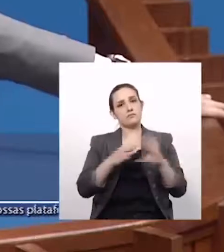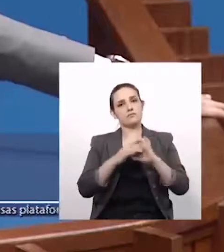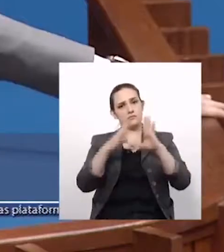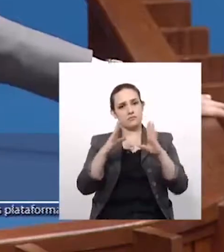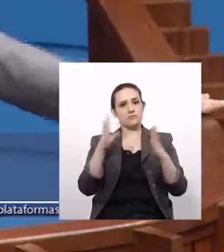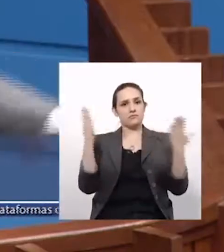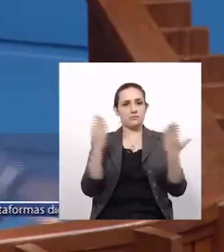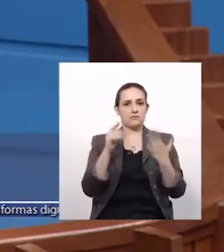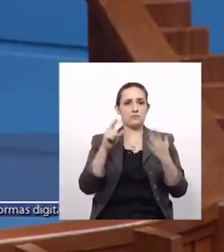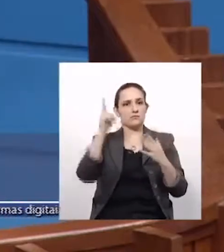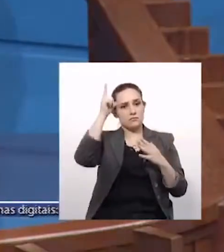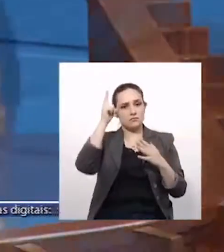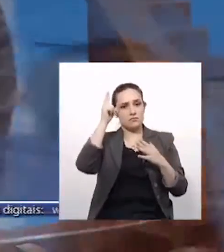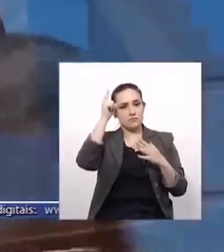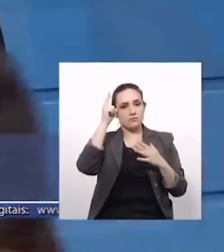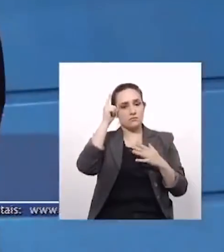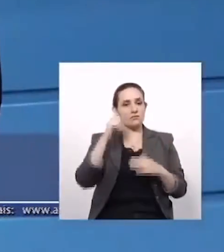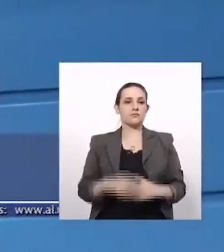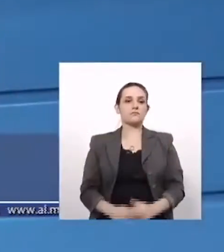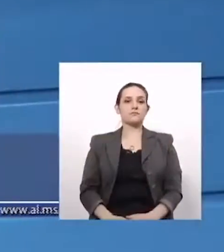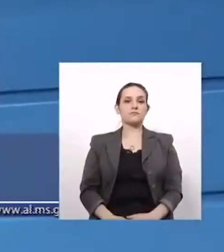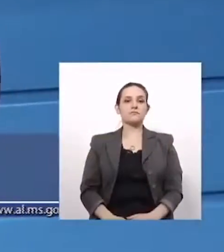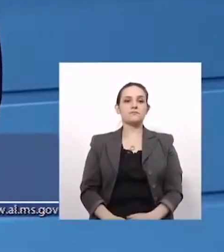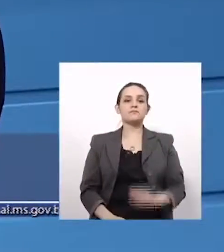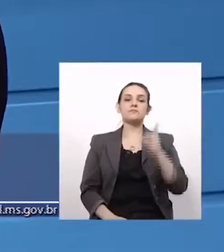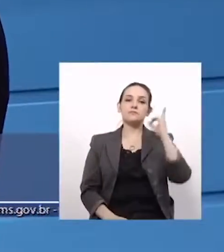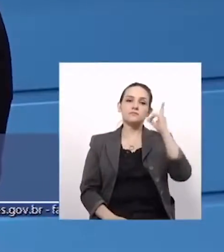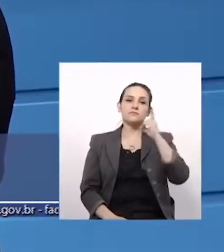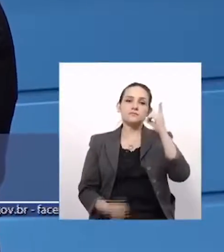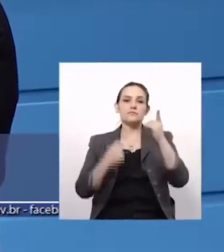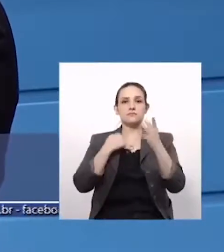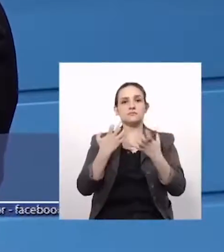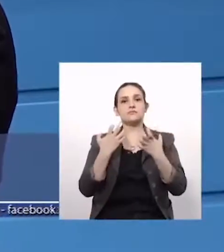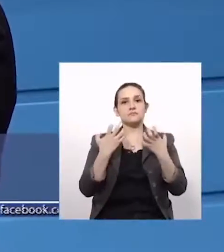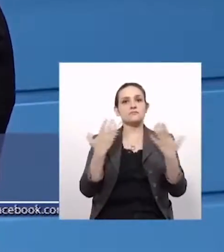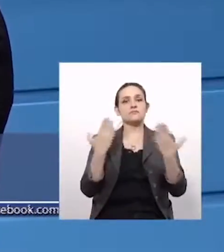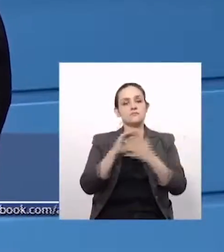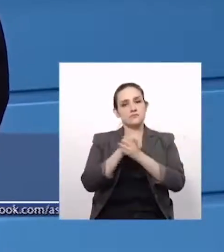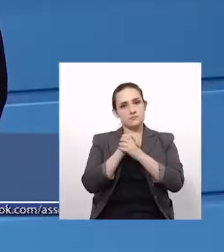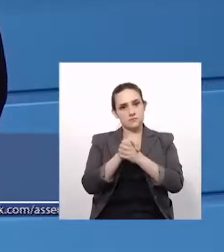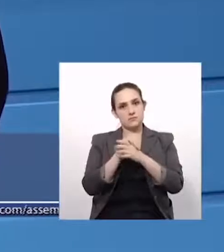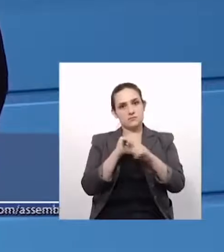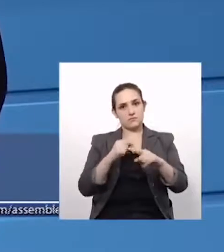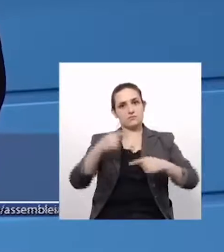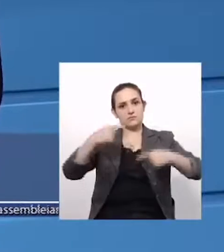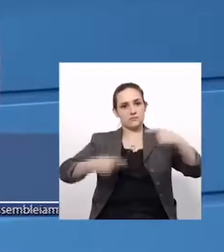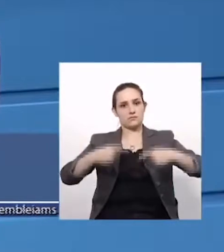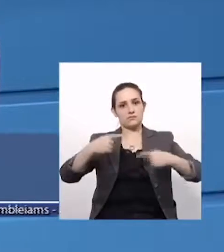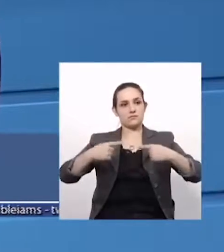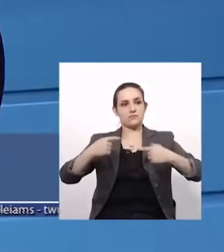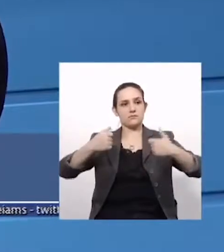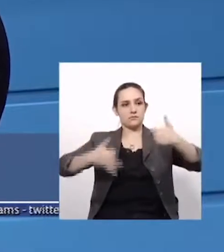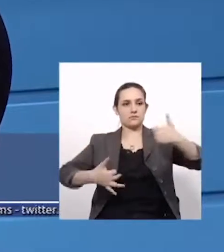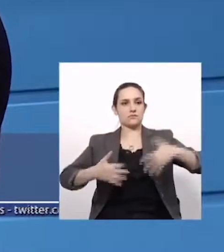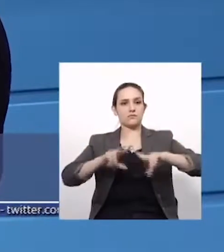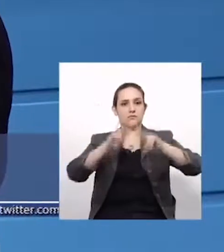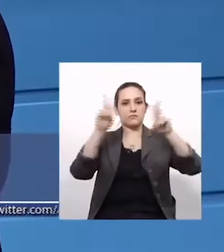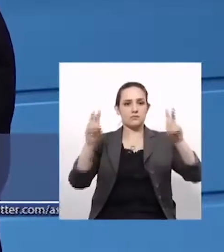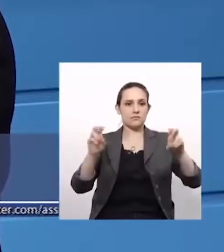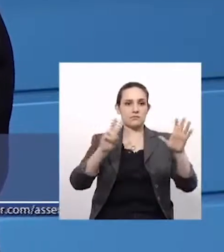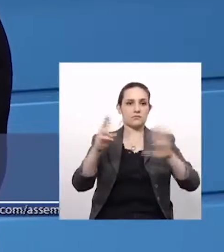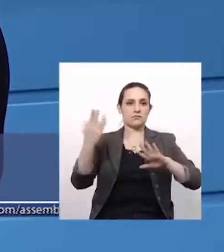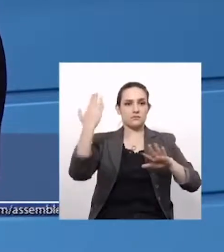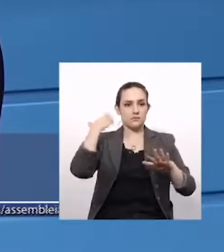Vossa Excelência com maior satisfação. Deputado Barbosinho, eu quero parabenizar a Vossa Excelência por trazer a discussão sobre esse tema. Nós tivemos a semana